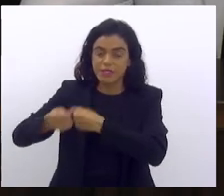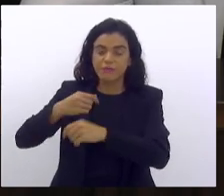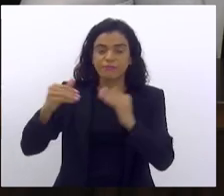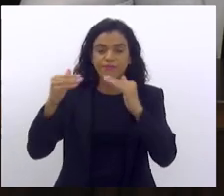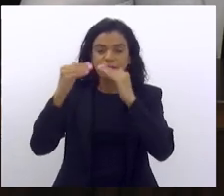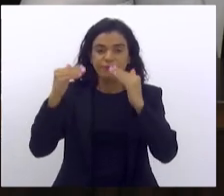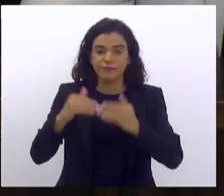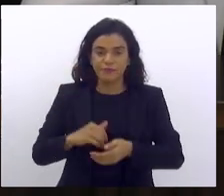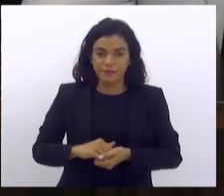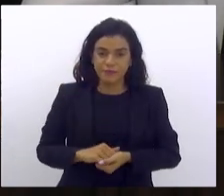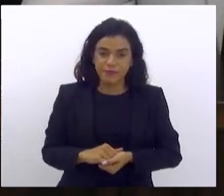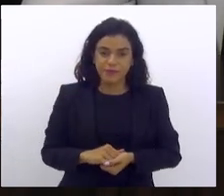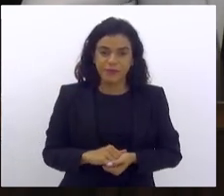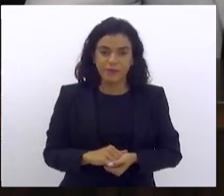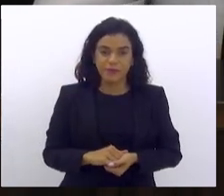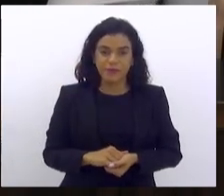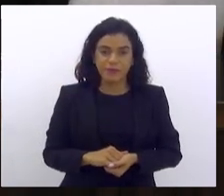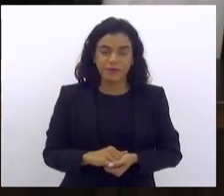favorável.